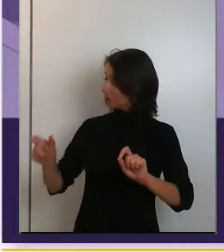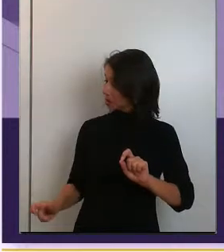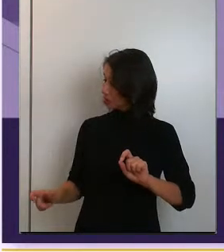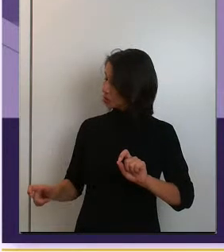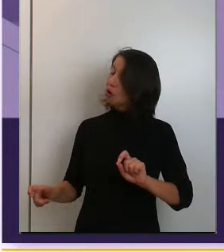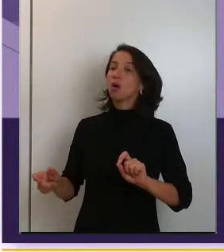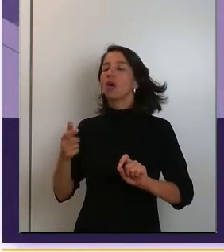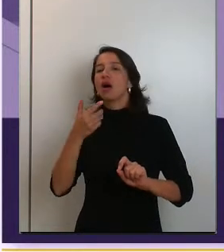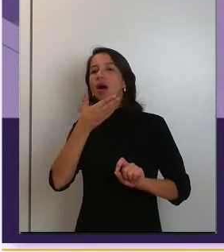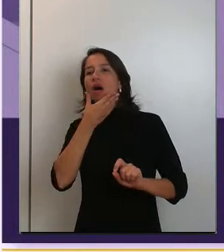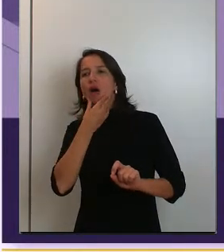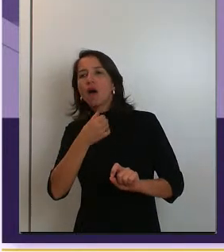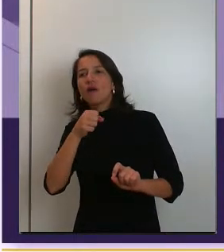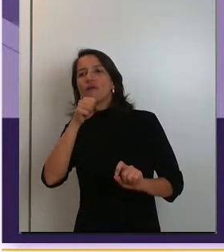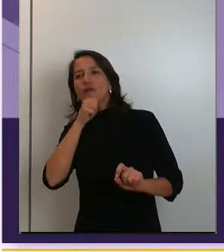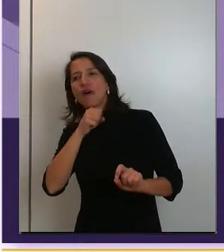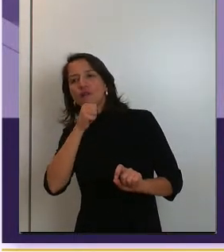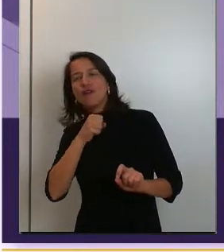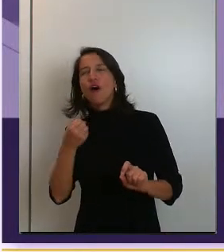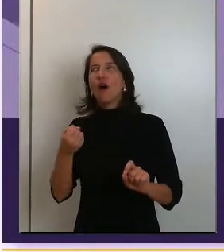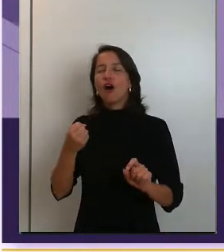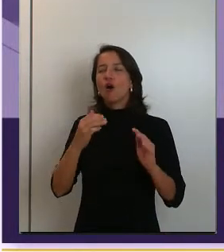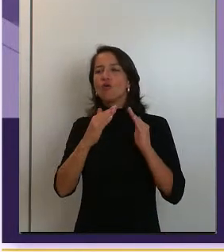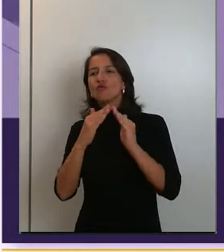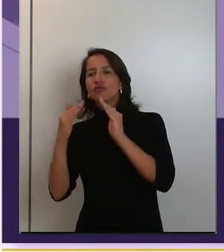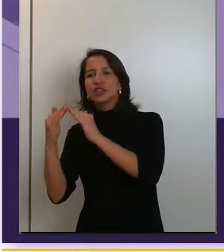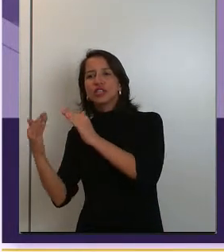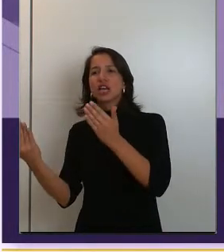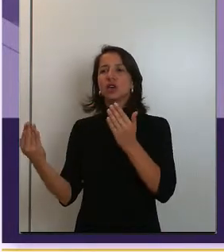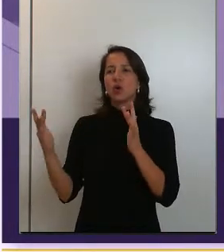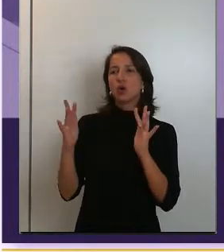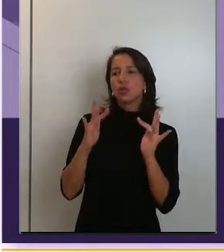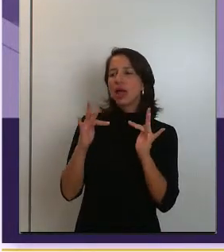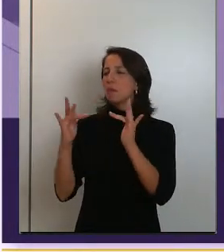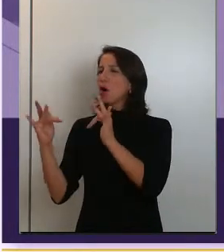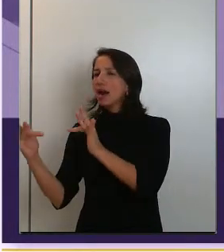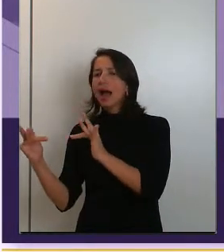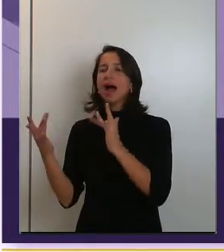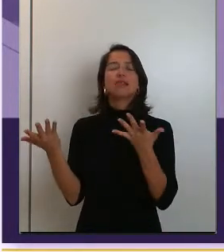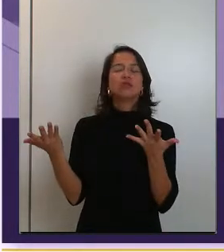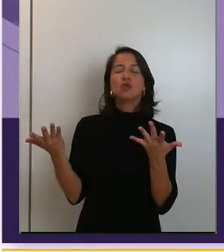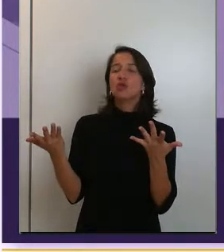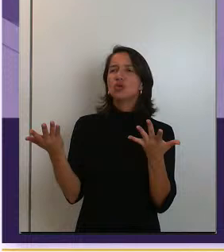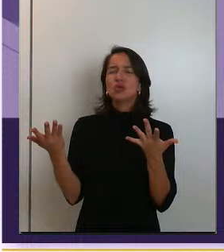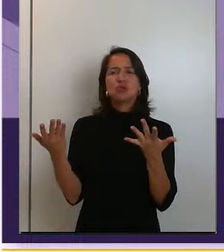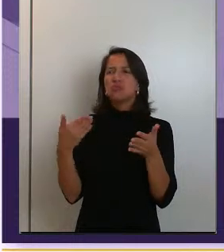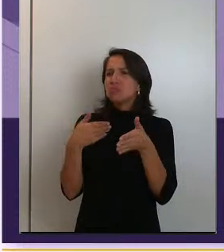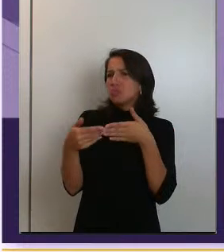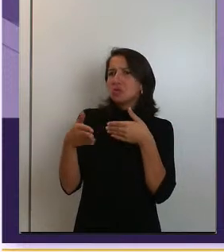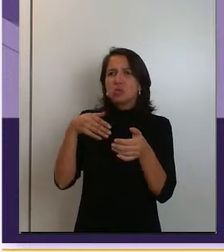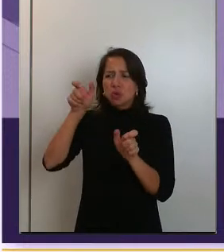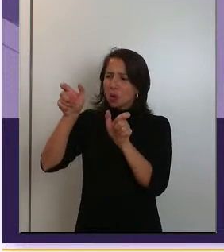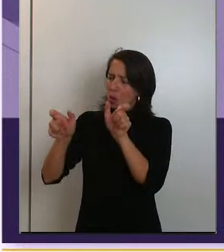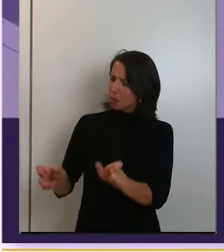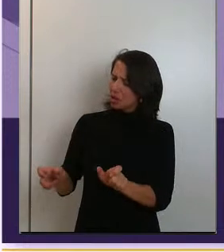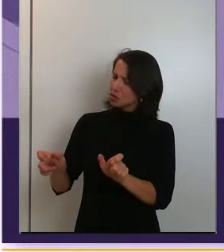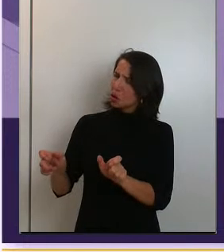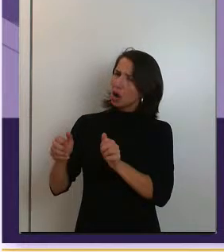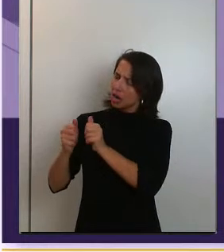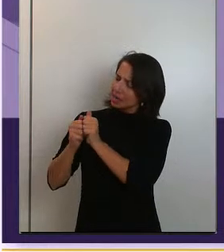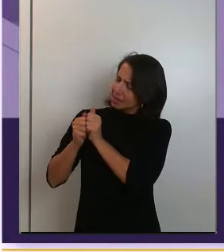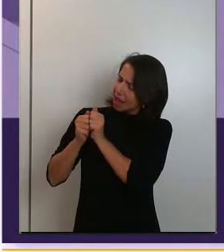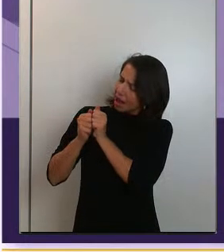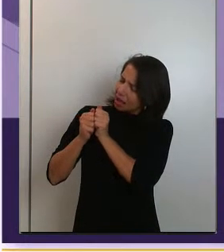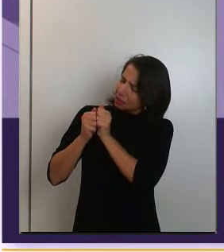avó, o avô, o tio, o vizinho, o atual namorado, a atual namorada, não interessa, mas se aquela mãe é uma mãe solo, ela